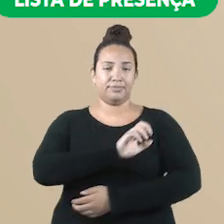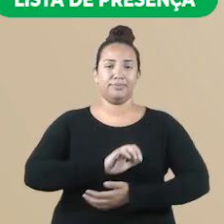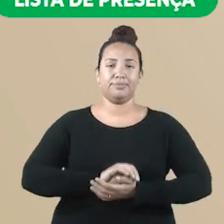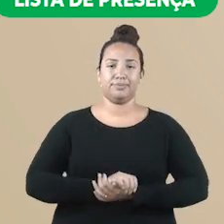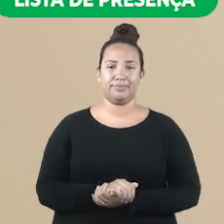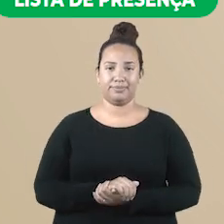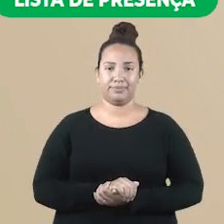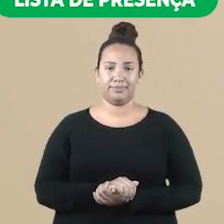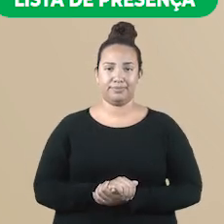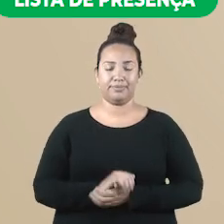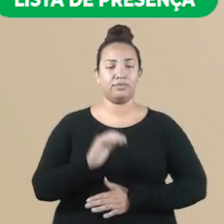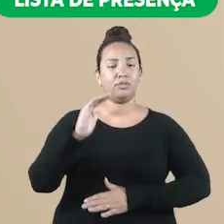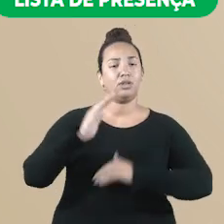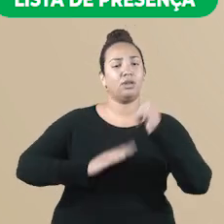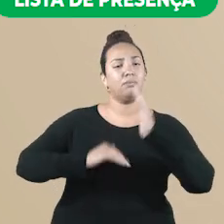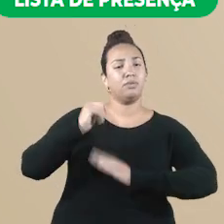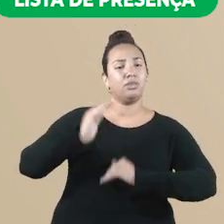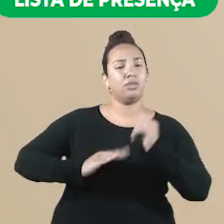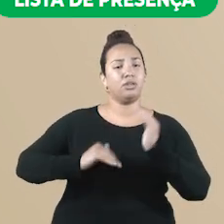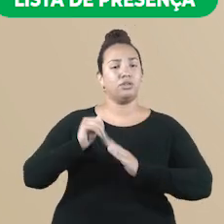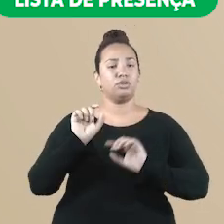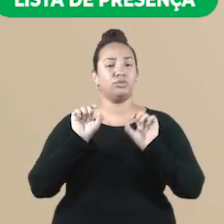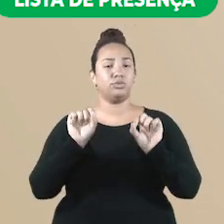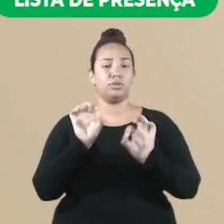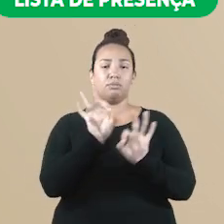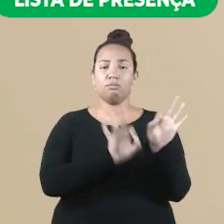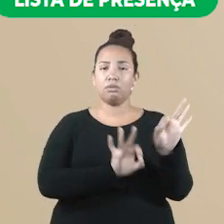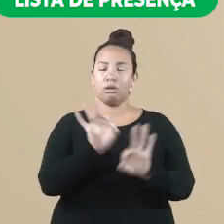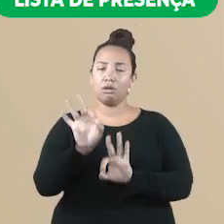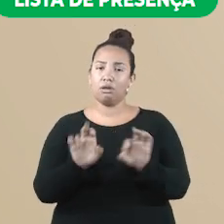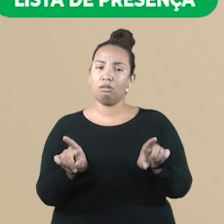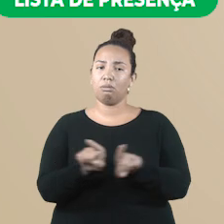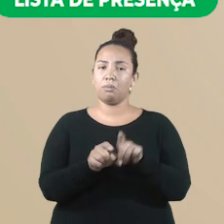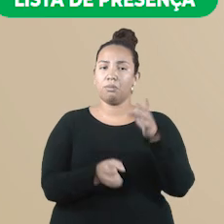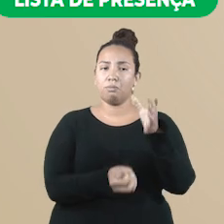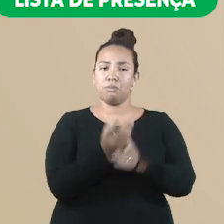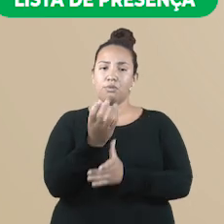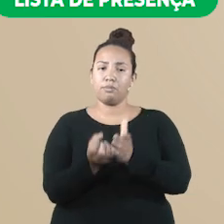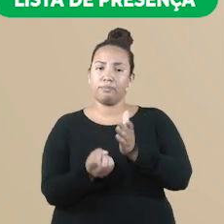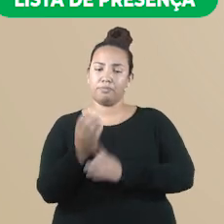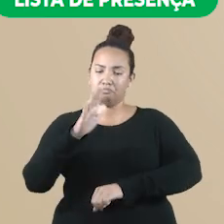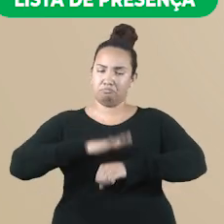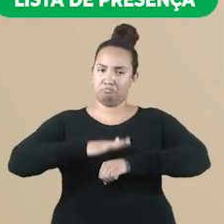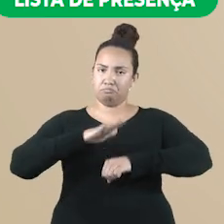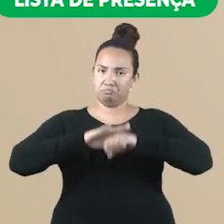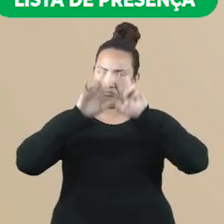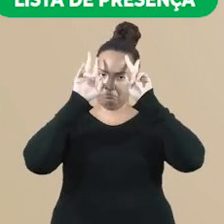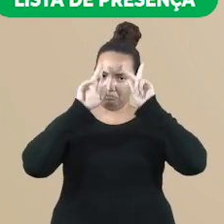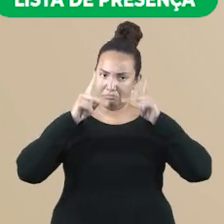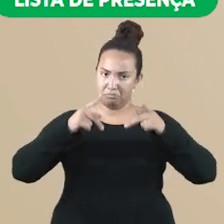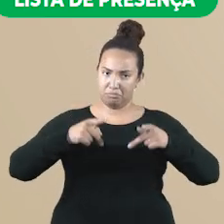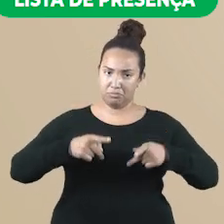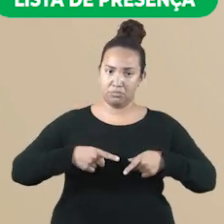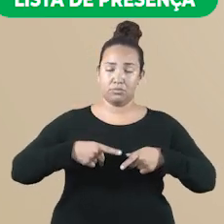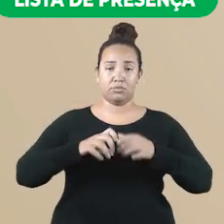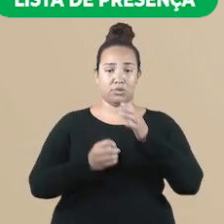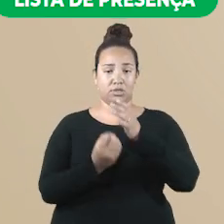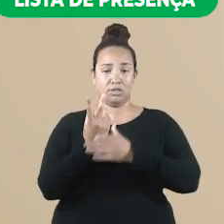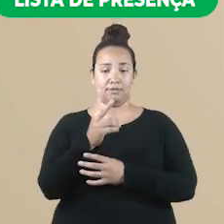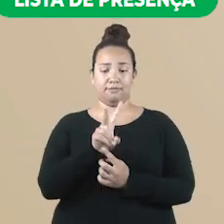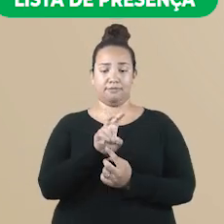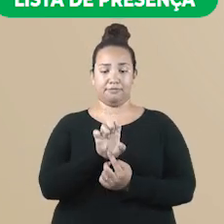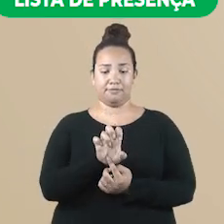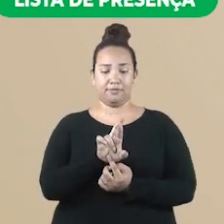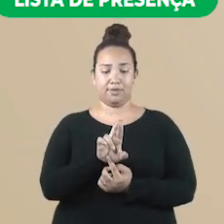Ensino Fundamental, anos iniciais, e trabalha com a habilidade planejar e produzir com certa autonomia verbetes